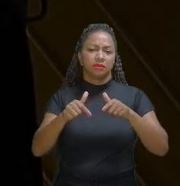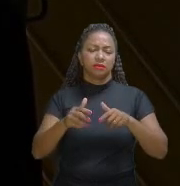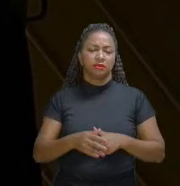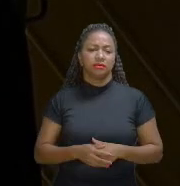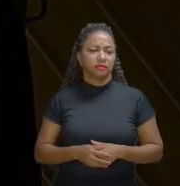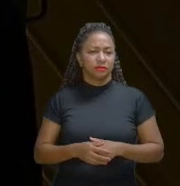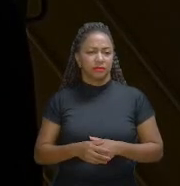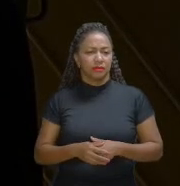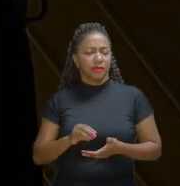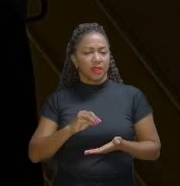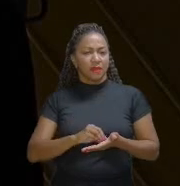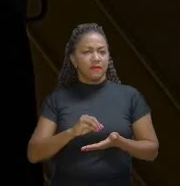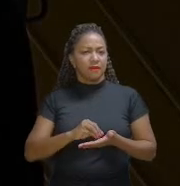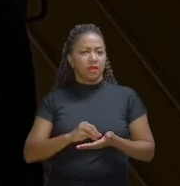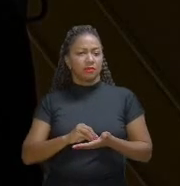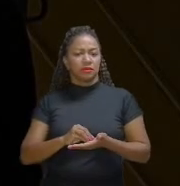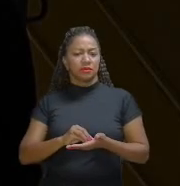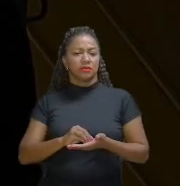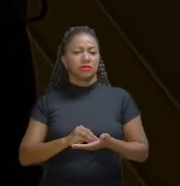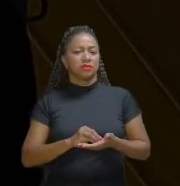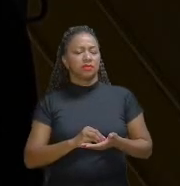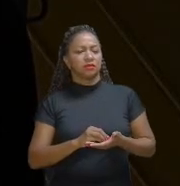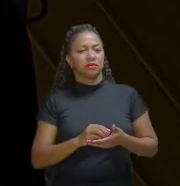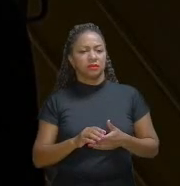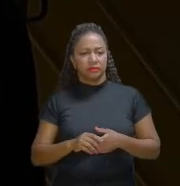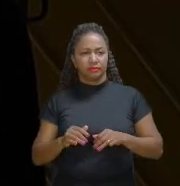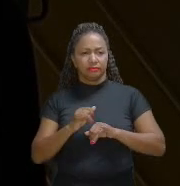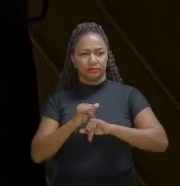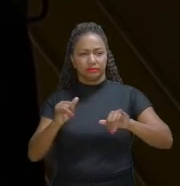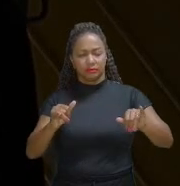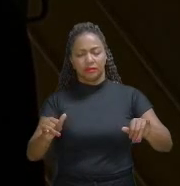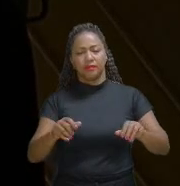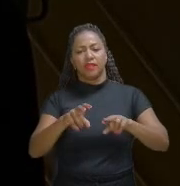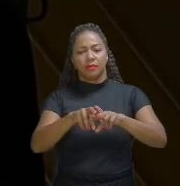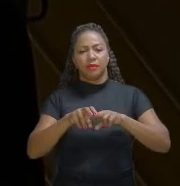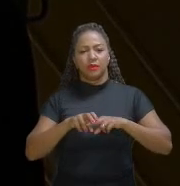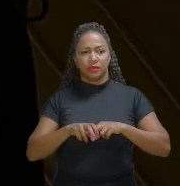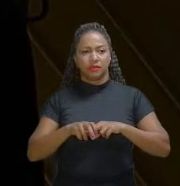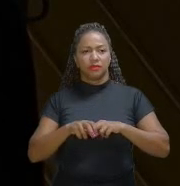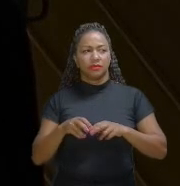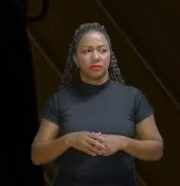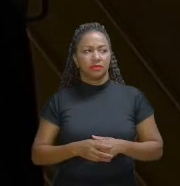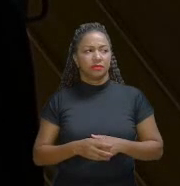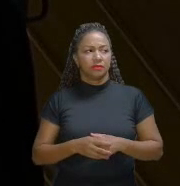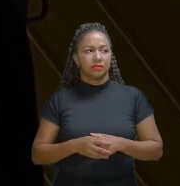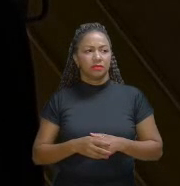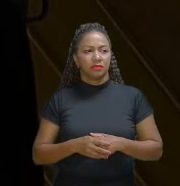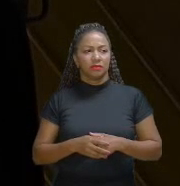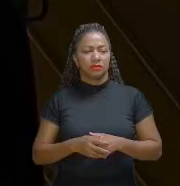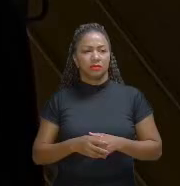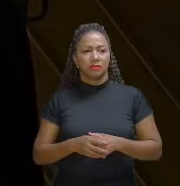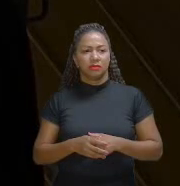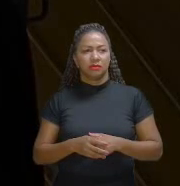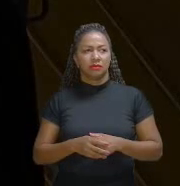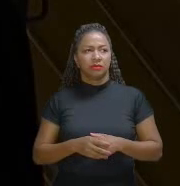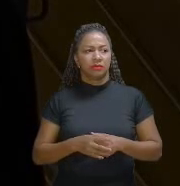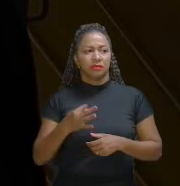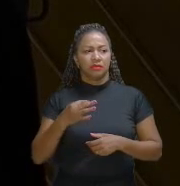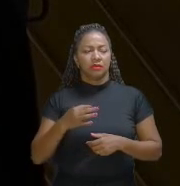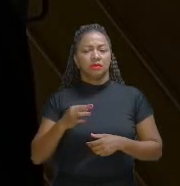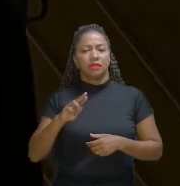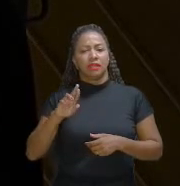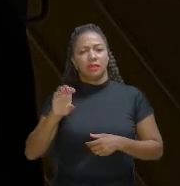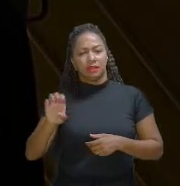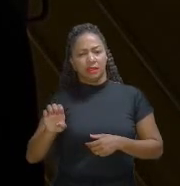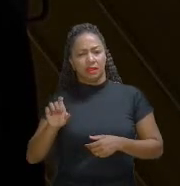que a ausência de militância formal tem o condão de invalidar a campanha. Em decorrência, deixo de aplicar o precedente oriundo do TRE de